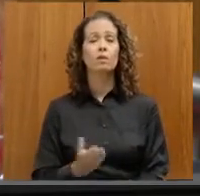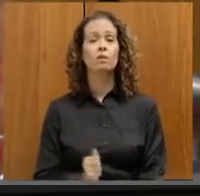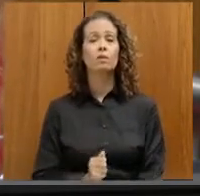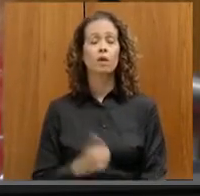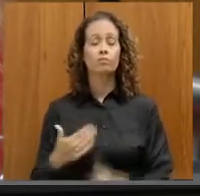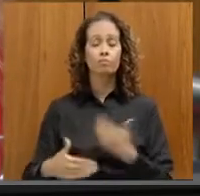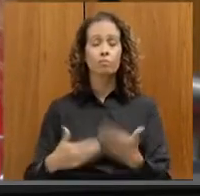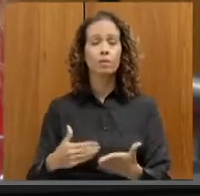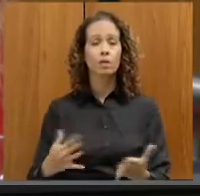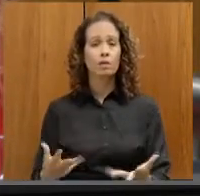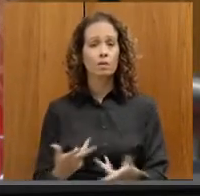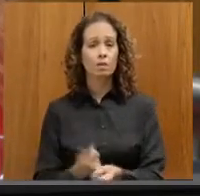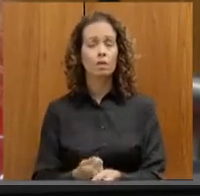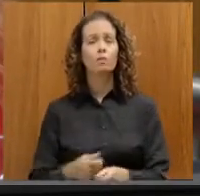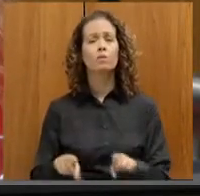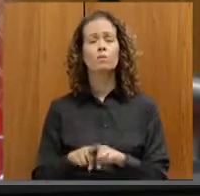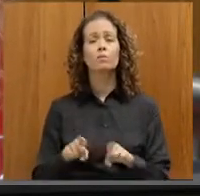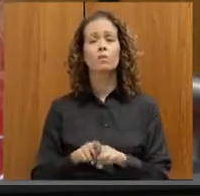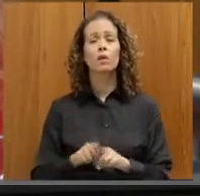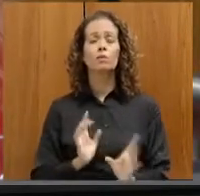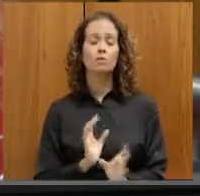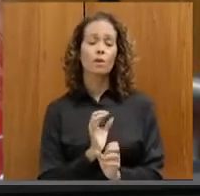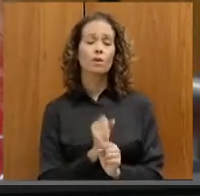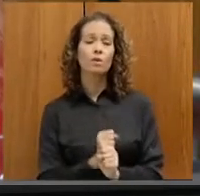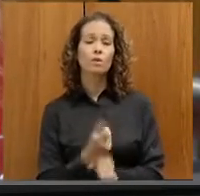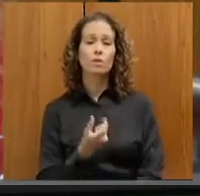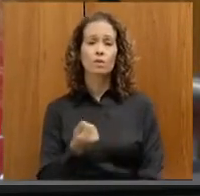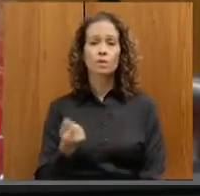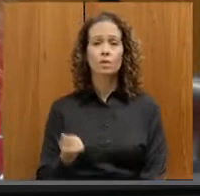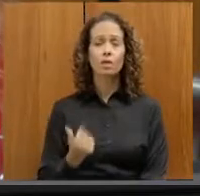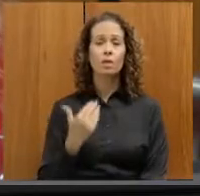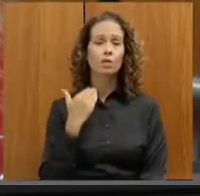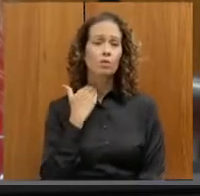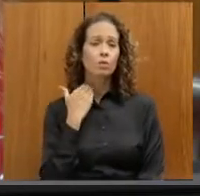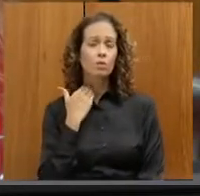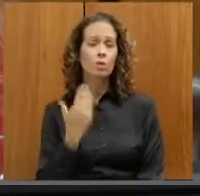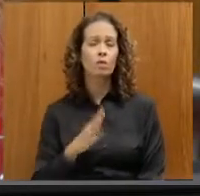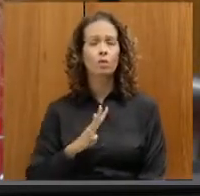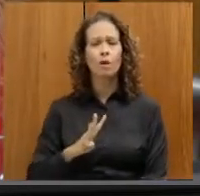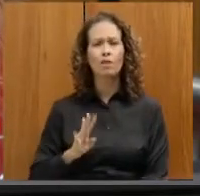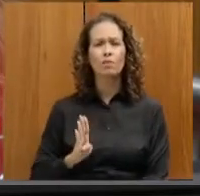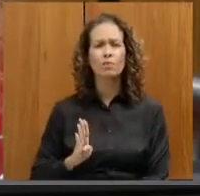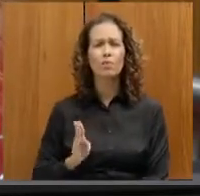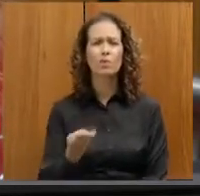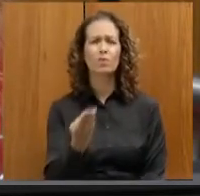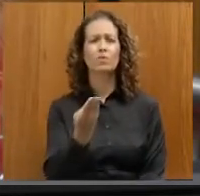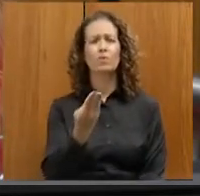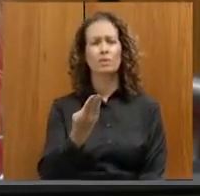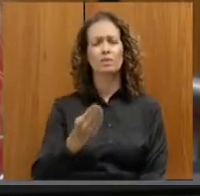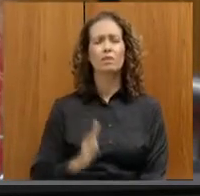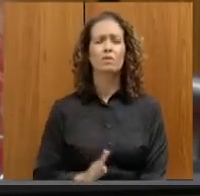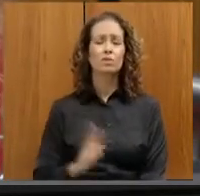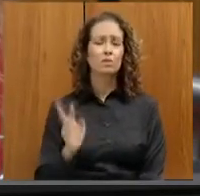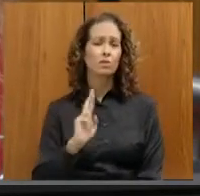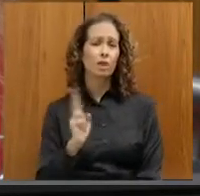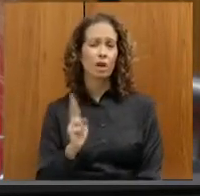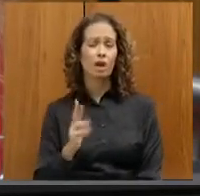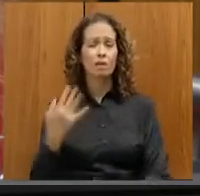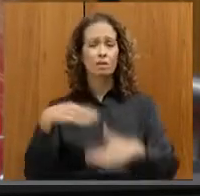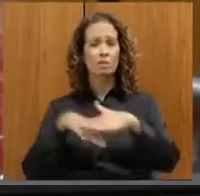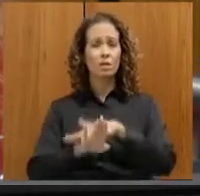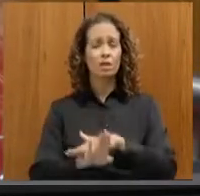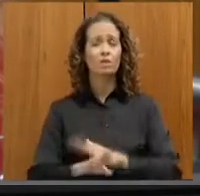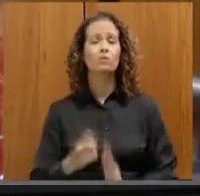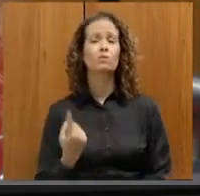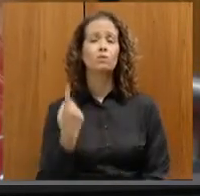atualização saldo financeiro na conta no banco 4 bilhões de reais acumulado os